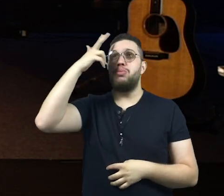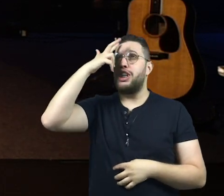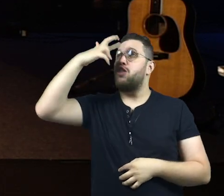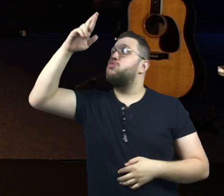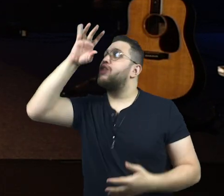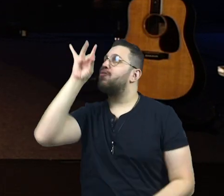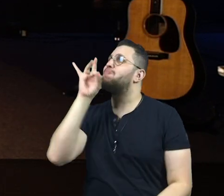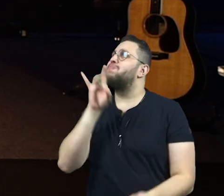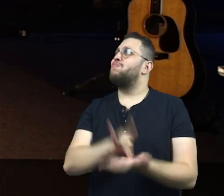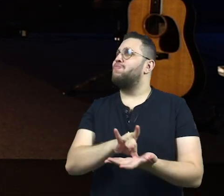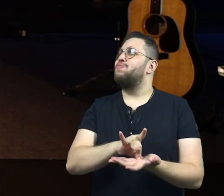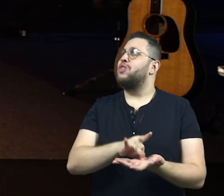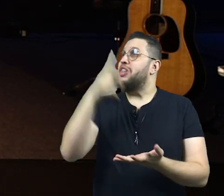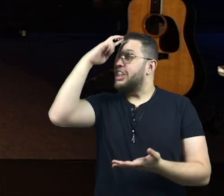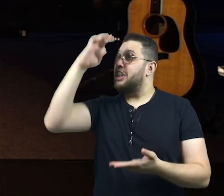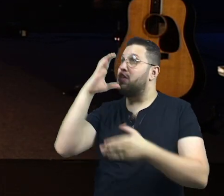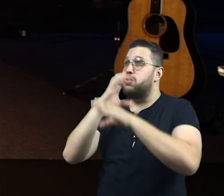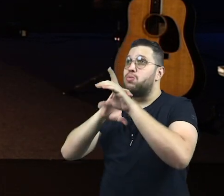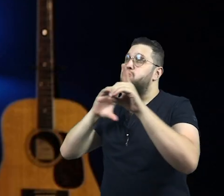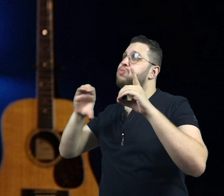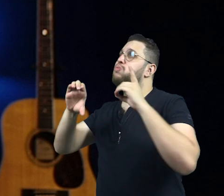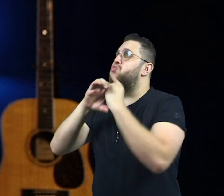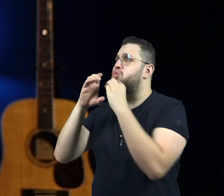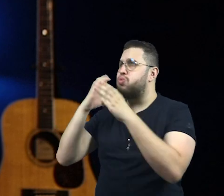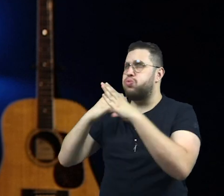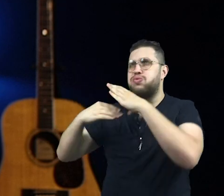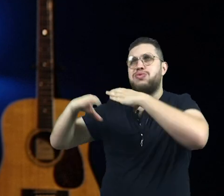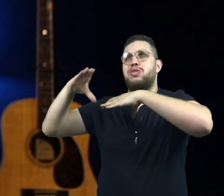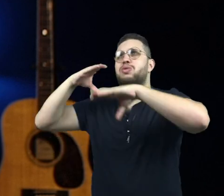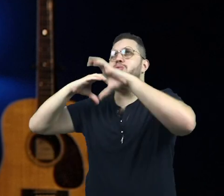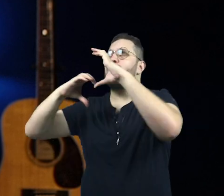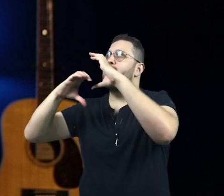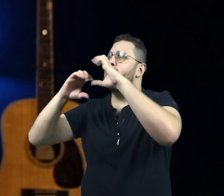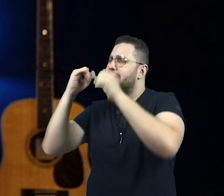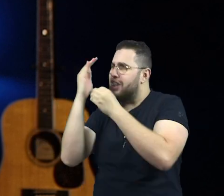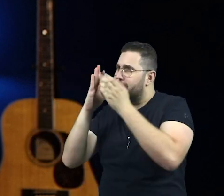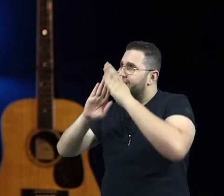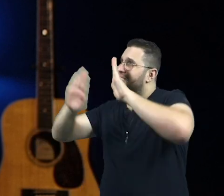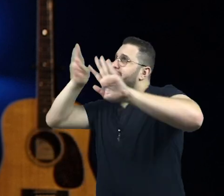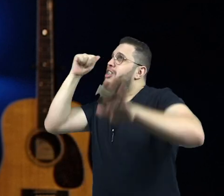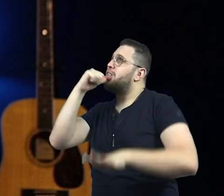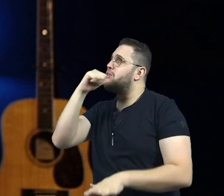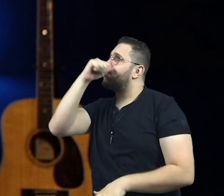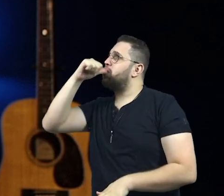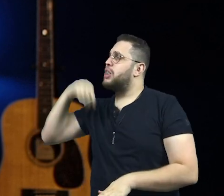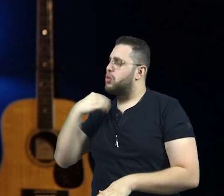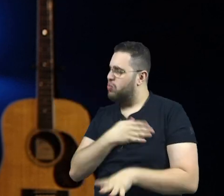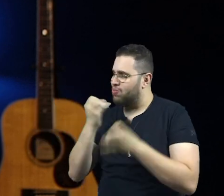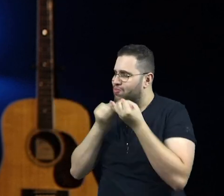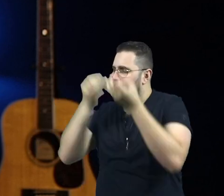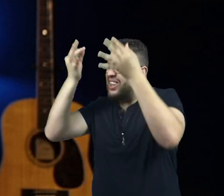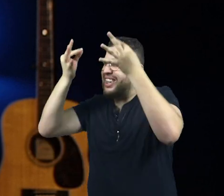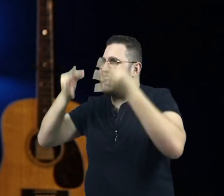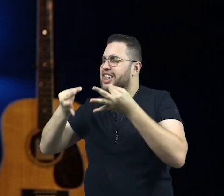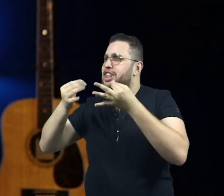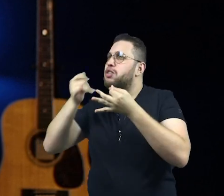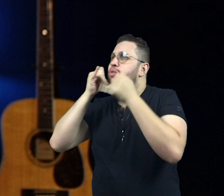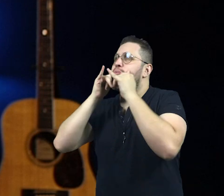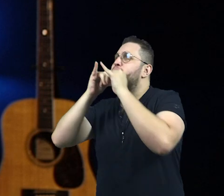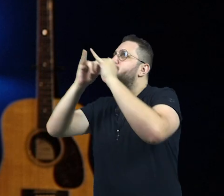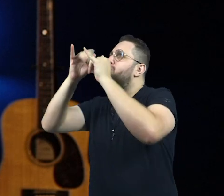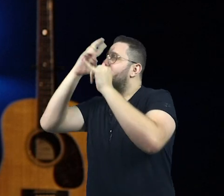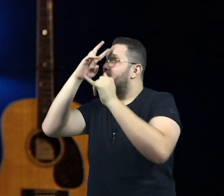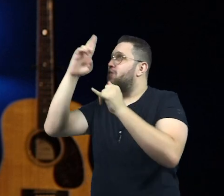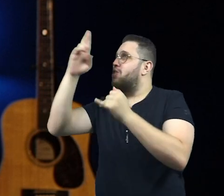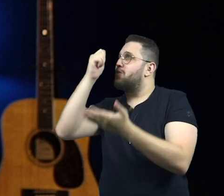Senhor. A Ele prestarão culto com sacrifícios e ofertas de cereal. Farão votos ao Senhor e